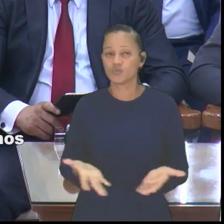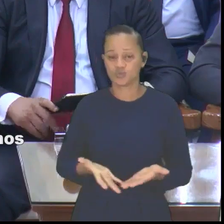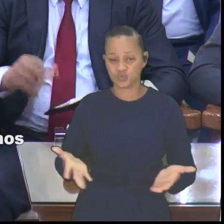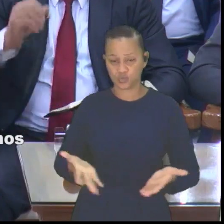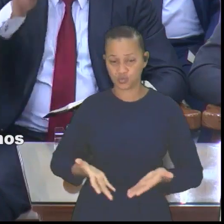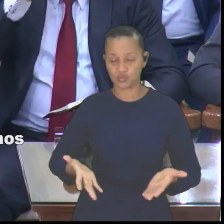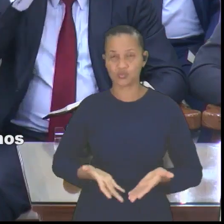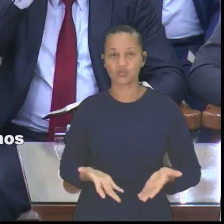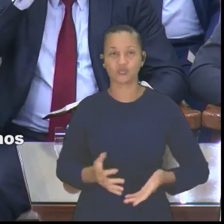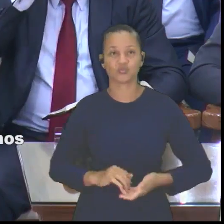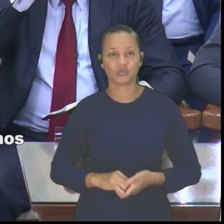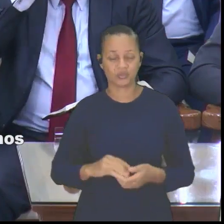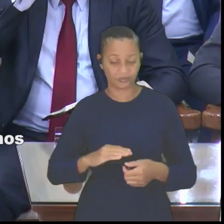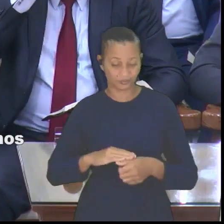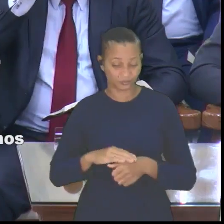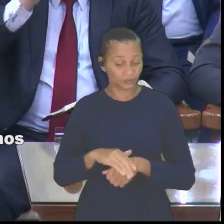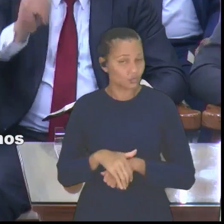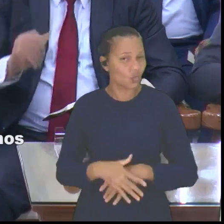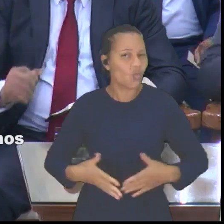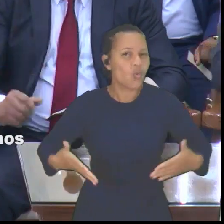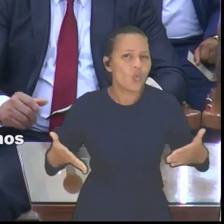Ainda esta,